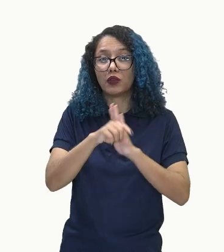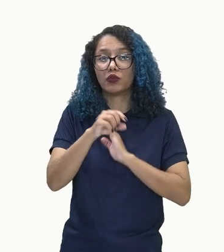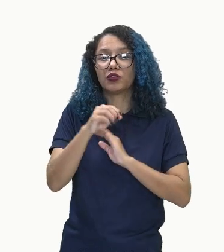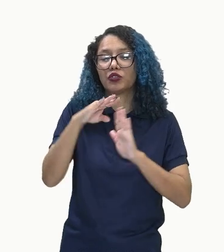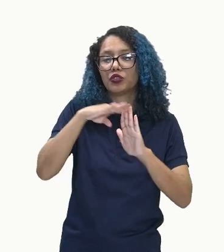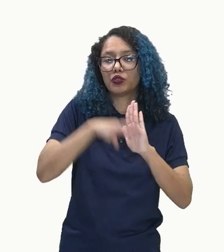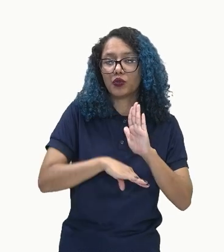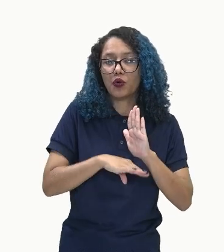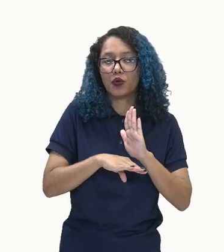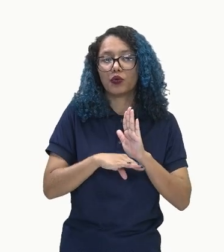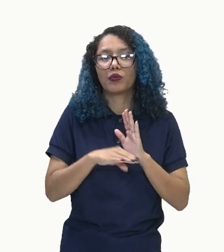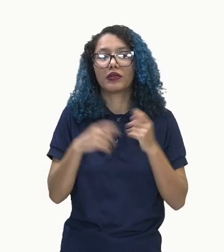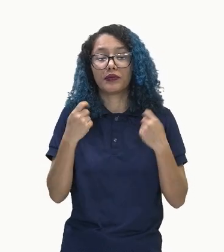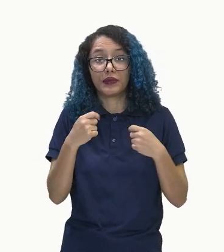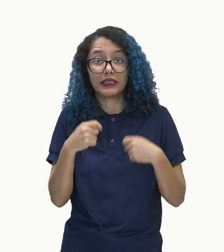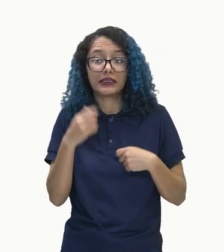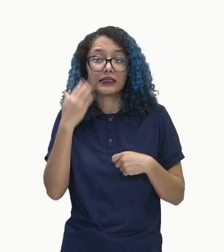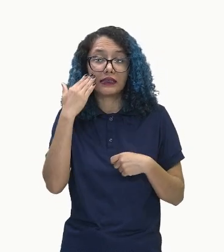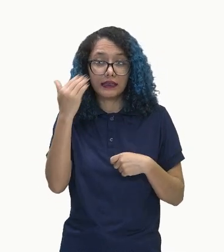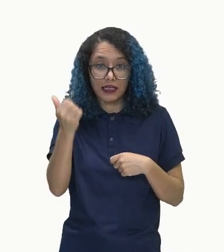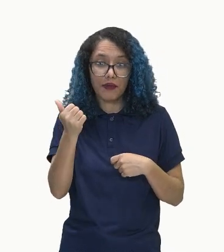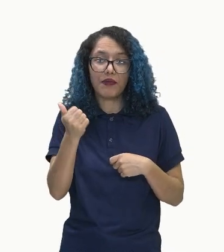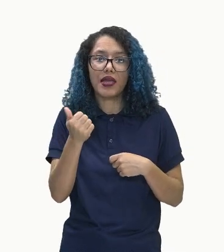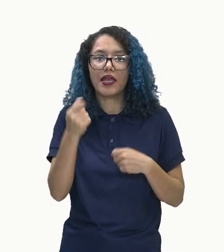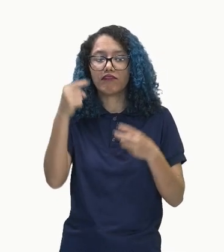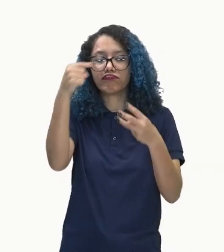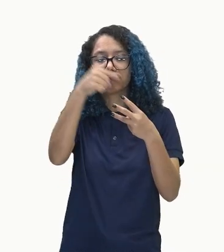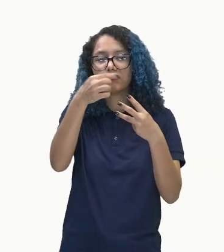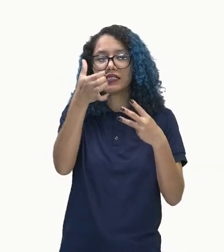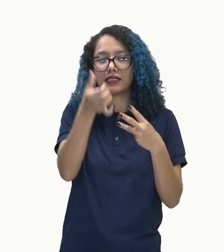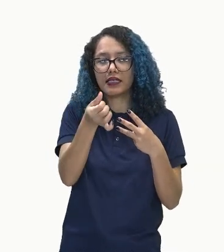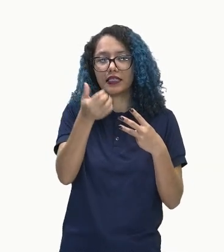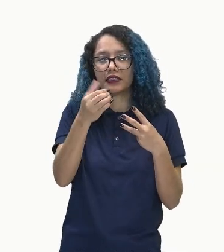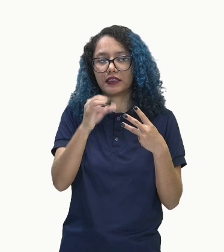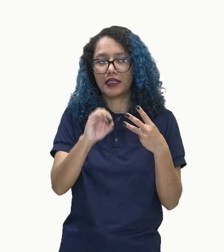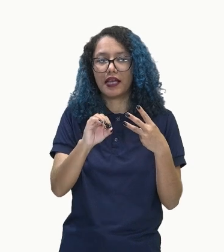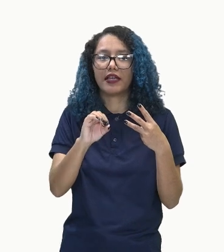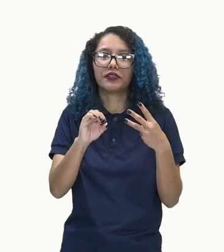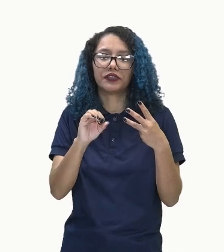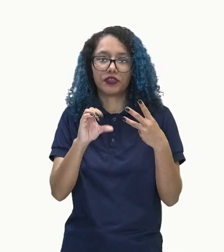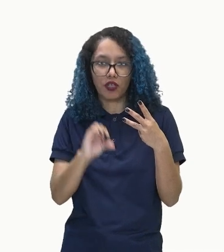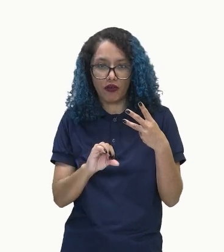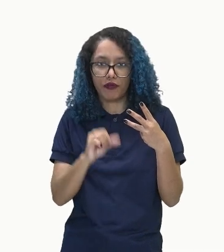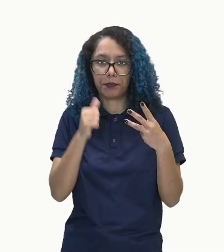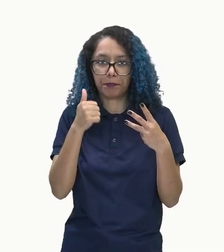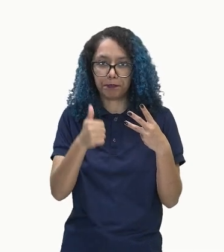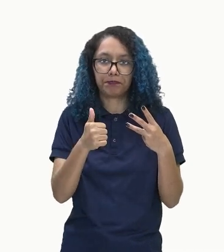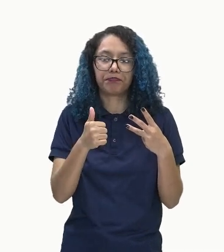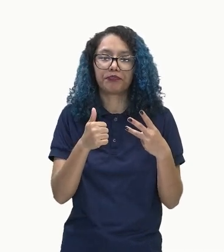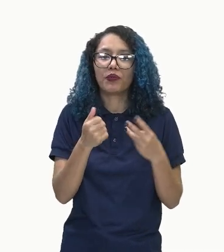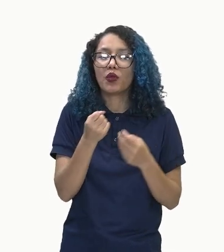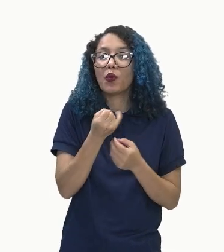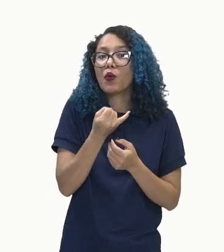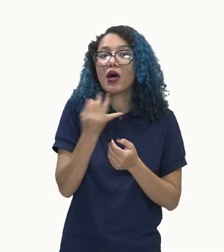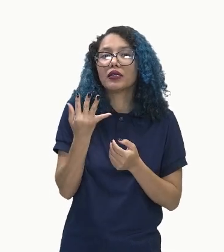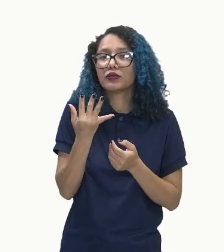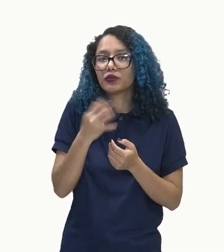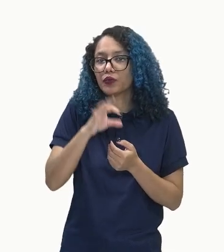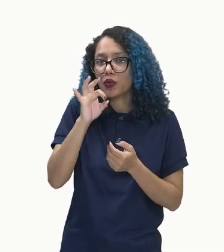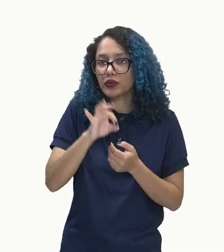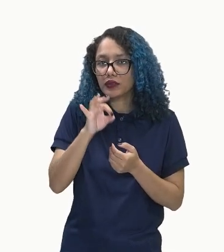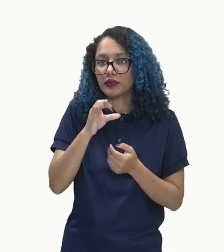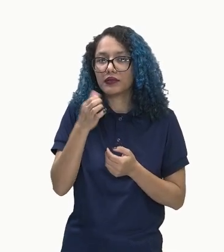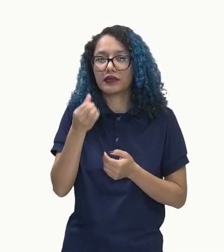é 6% de 1.800 para poder saber o valor do vale transporte, certo? Olha só, 6% de